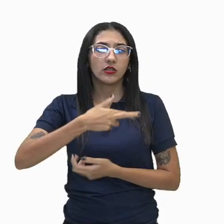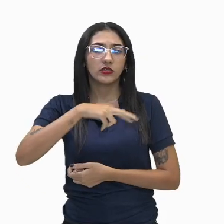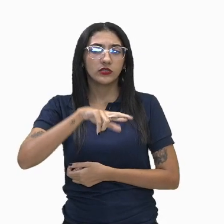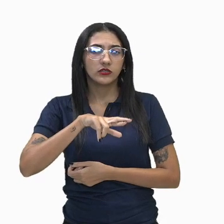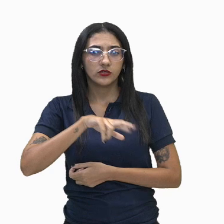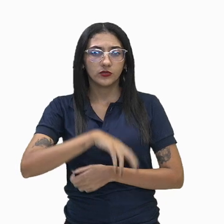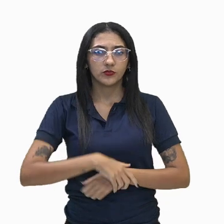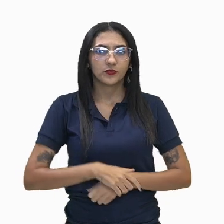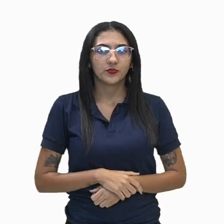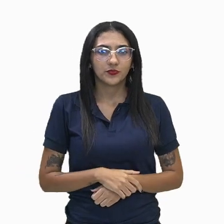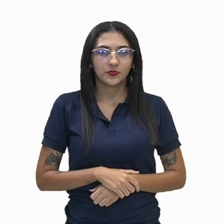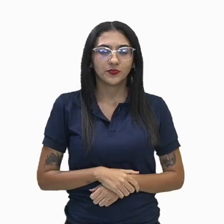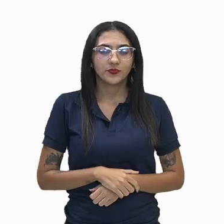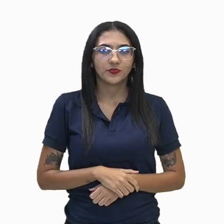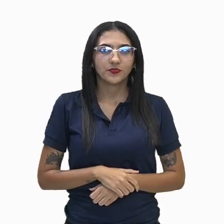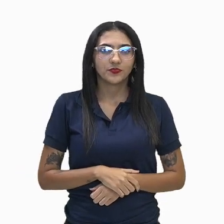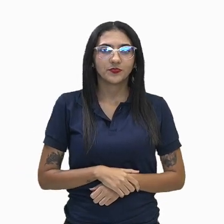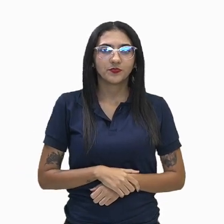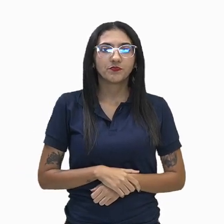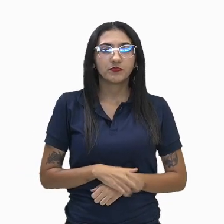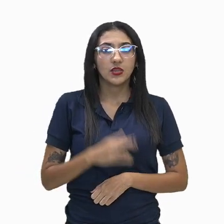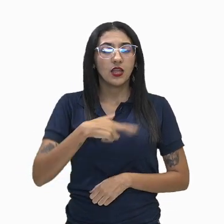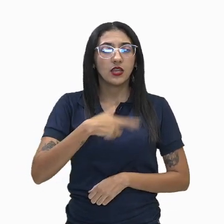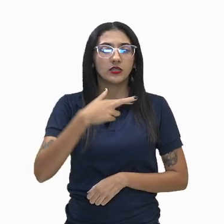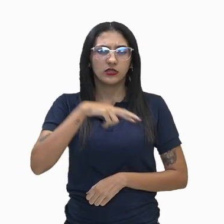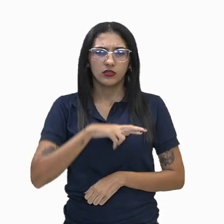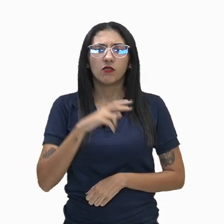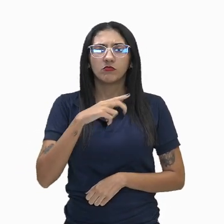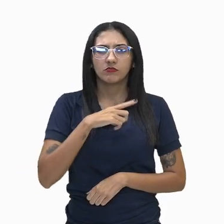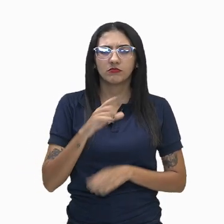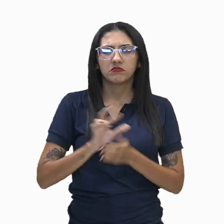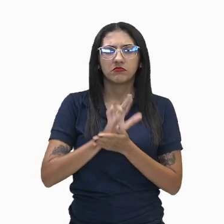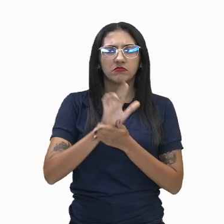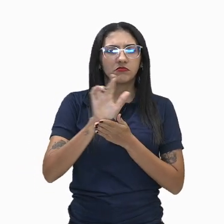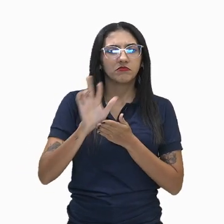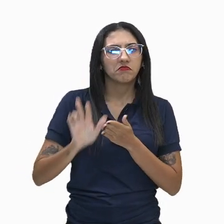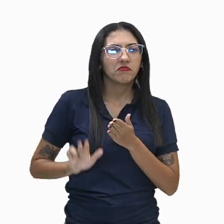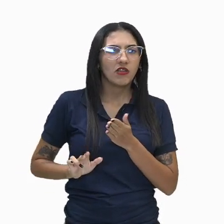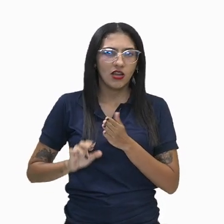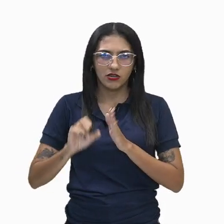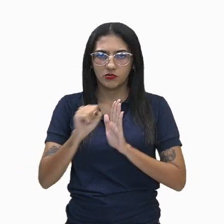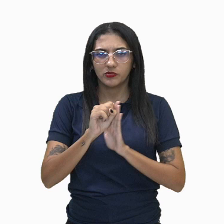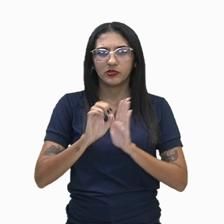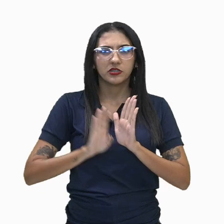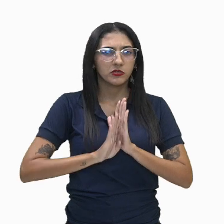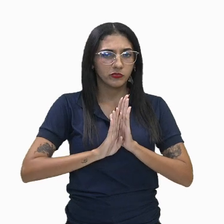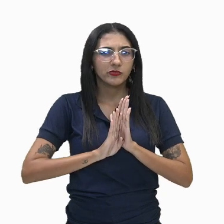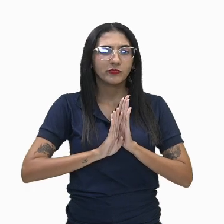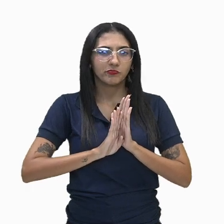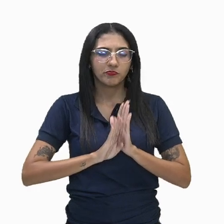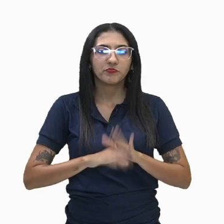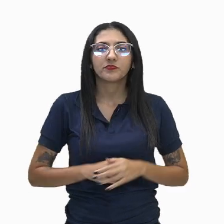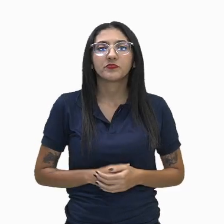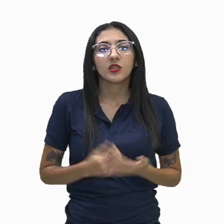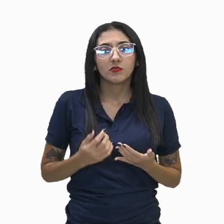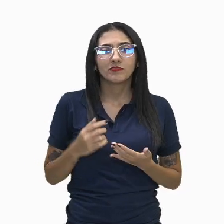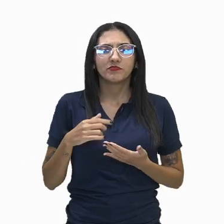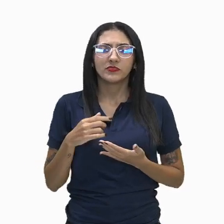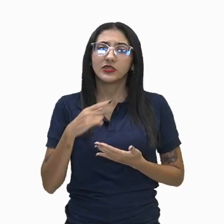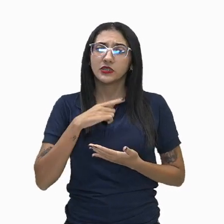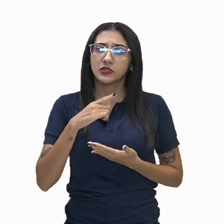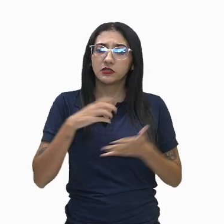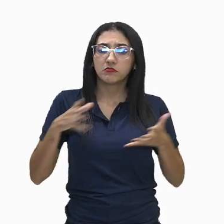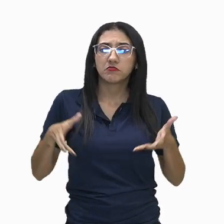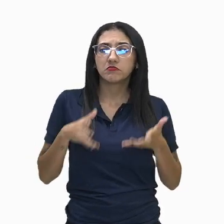religião, né? As religiões estão repletas de símbolos que enriquecem a